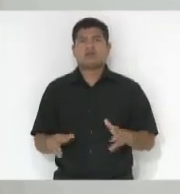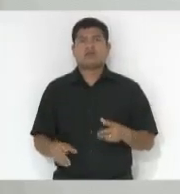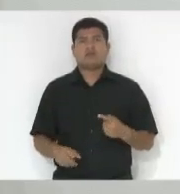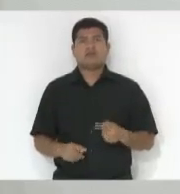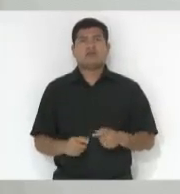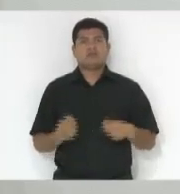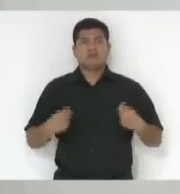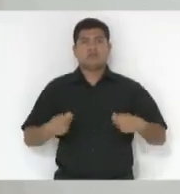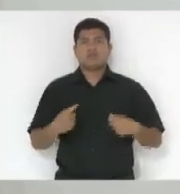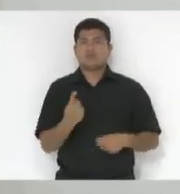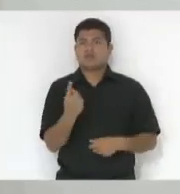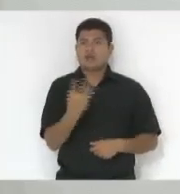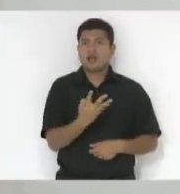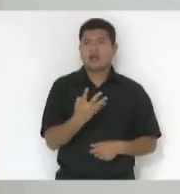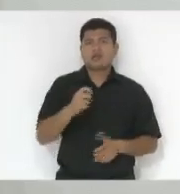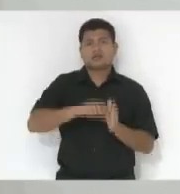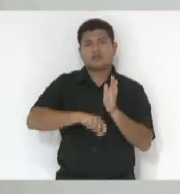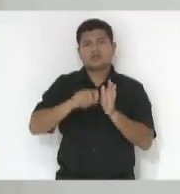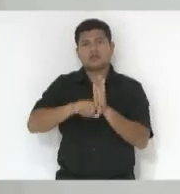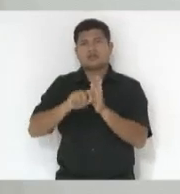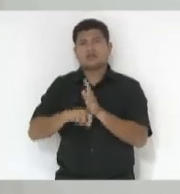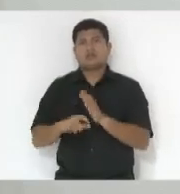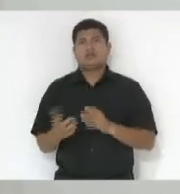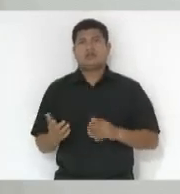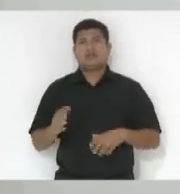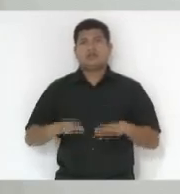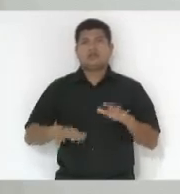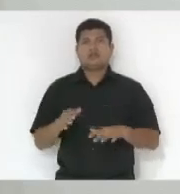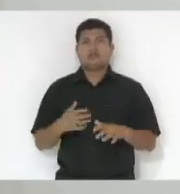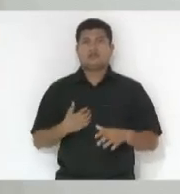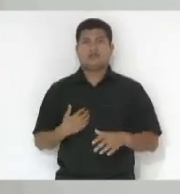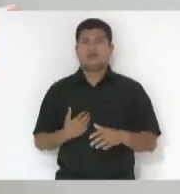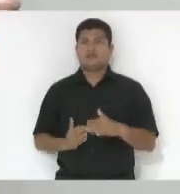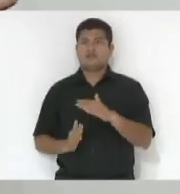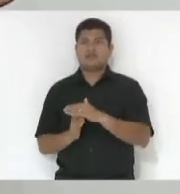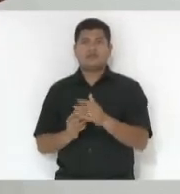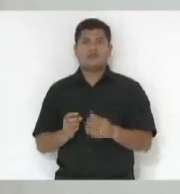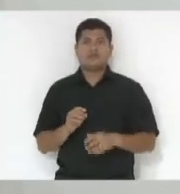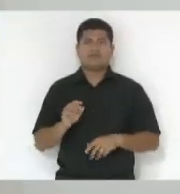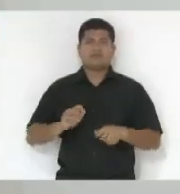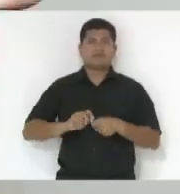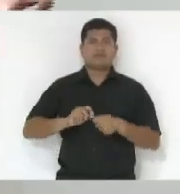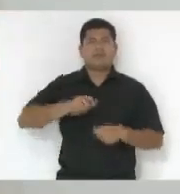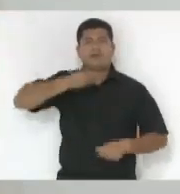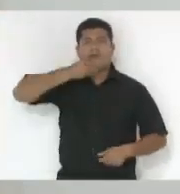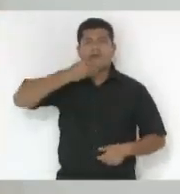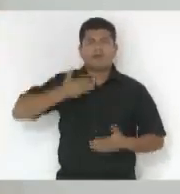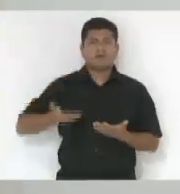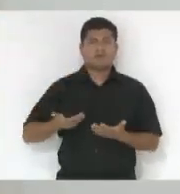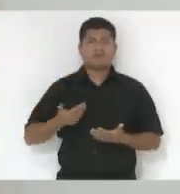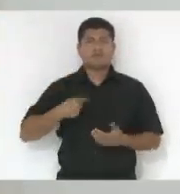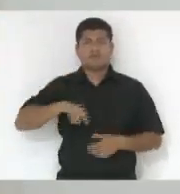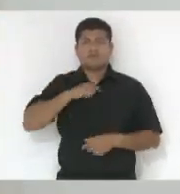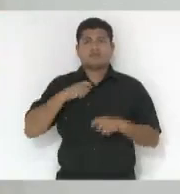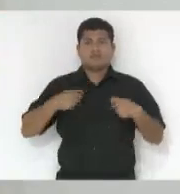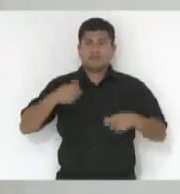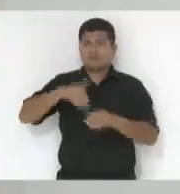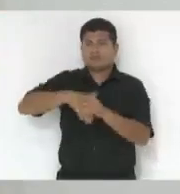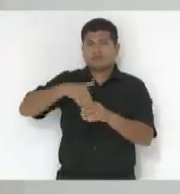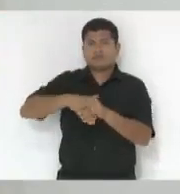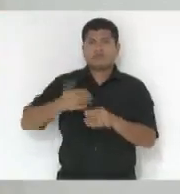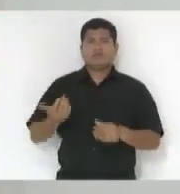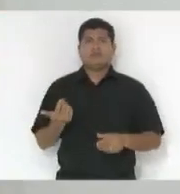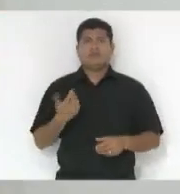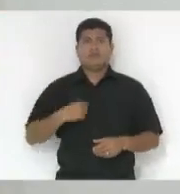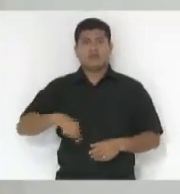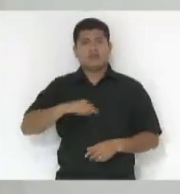14 assinaturas, o que é algo limitante, às vezes, para você só fazer o óbvio, de que somos nós que devemos votar isso, somos nós que devemos